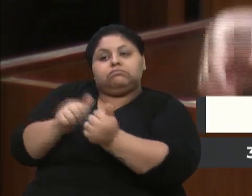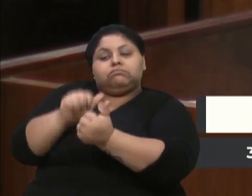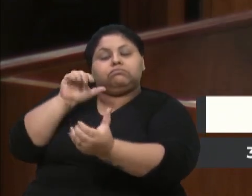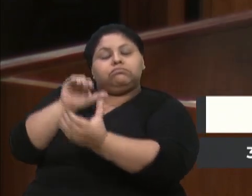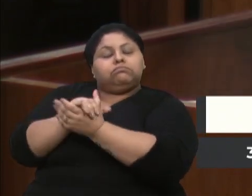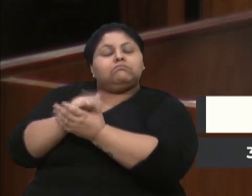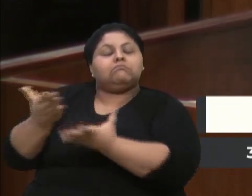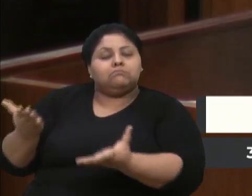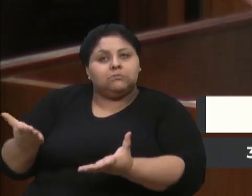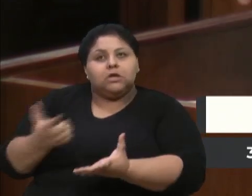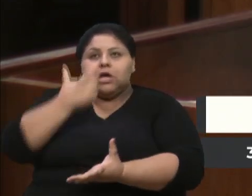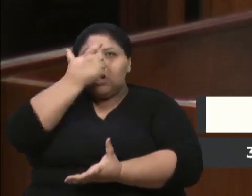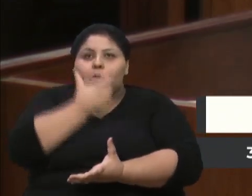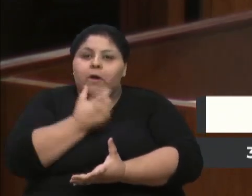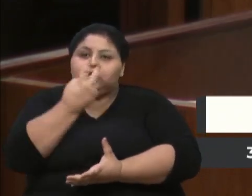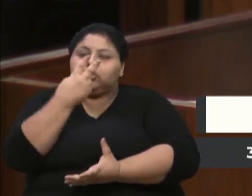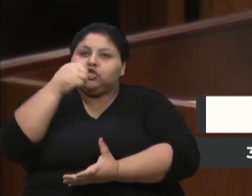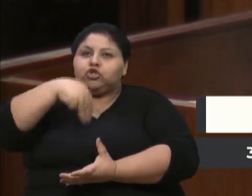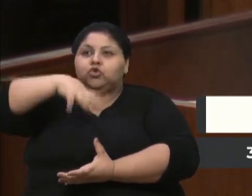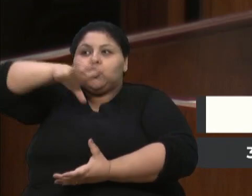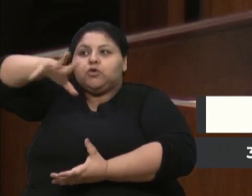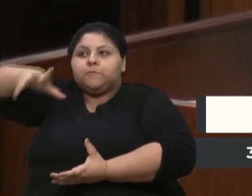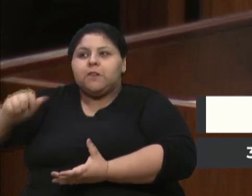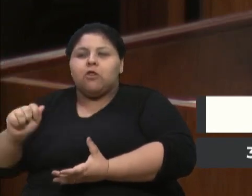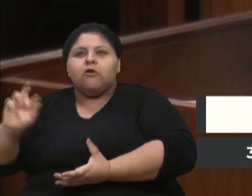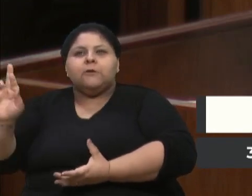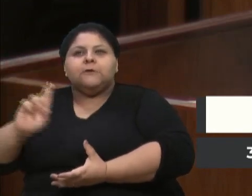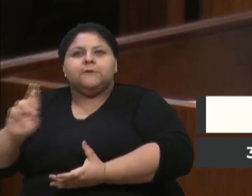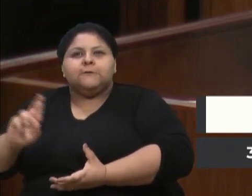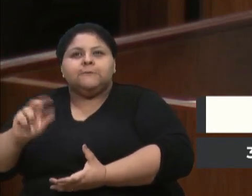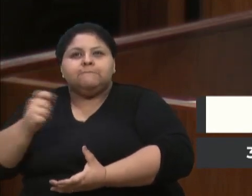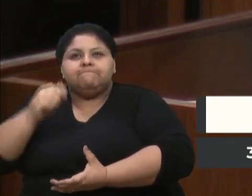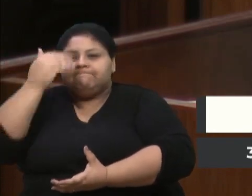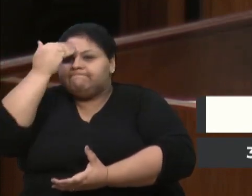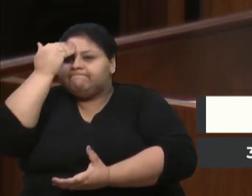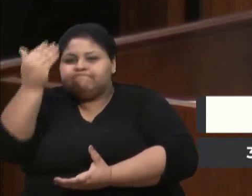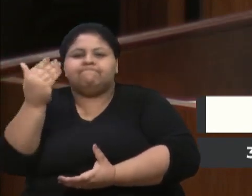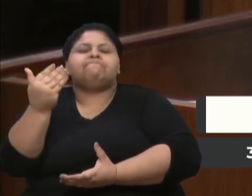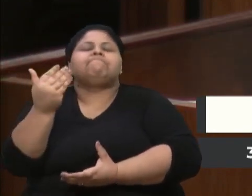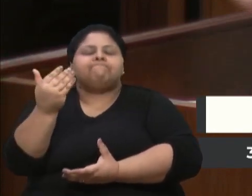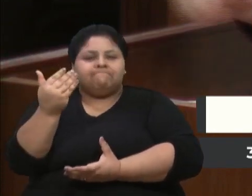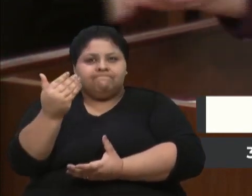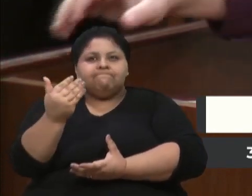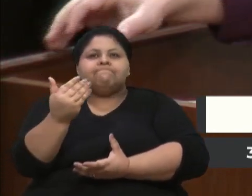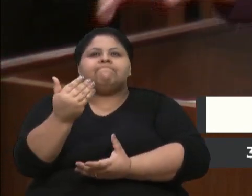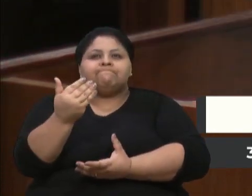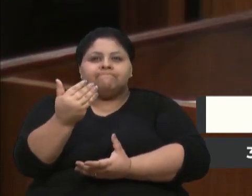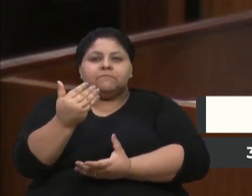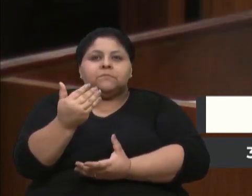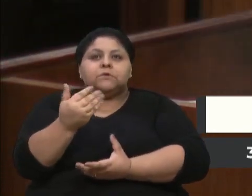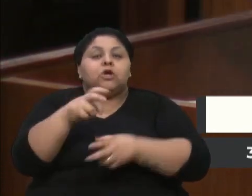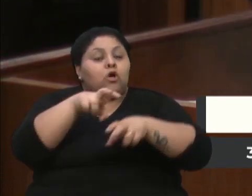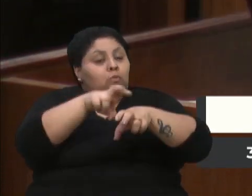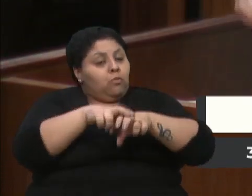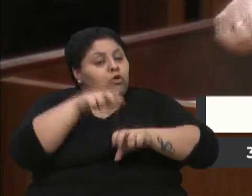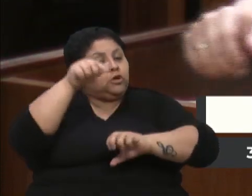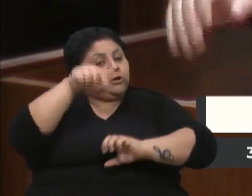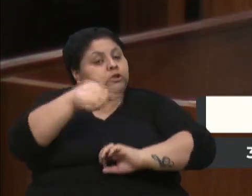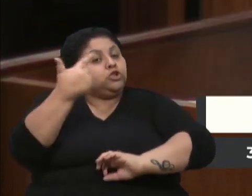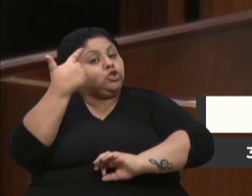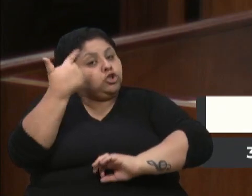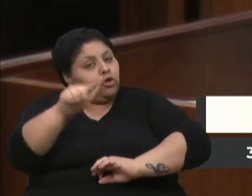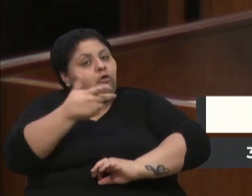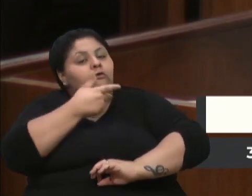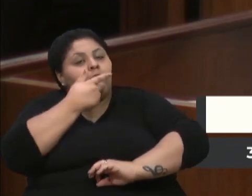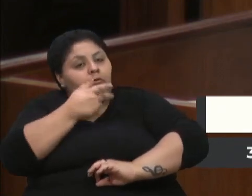Acho que 2 milhões de reais, tem que agradecer. Por isso que eu vou aqui mais uma vez frisar.